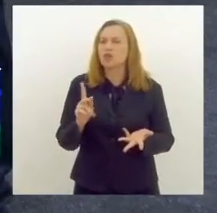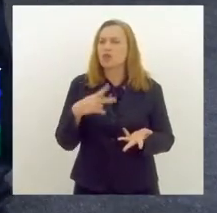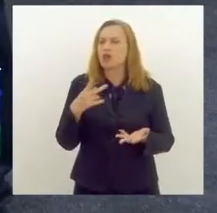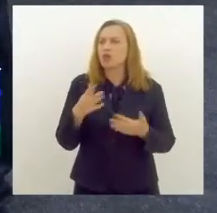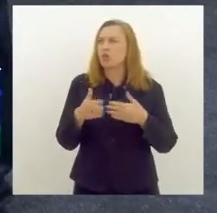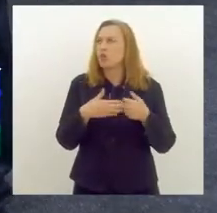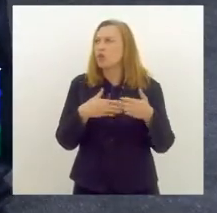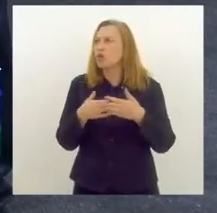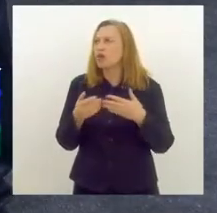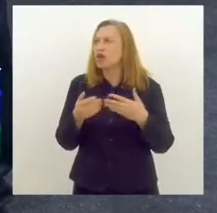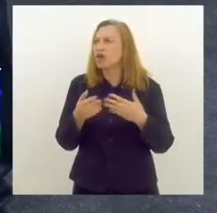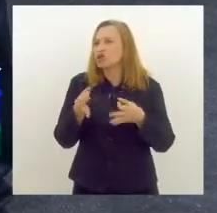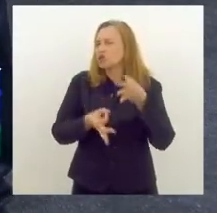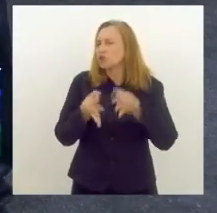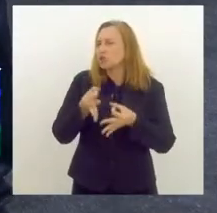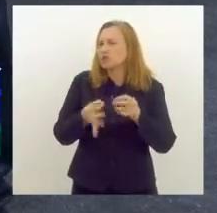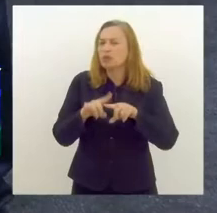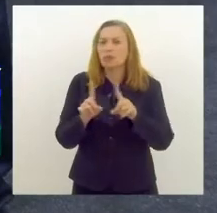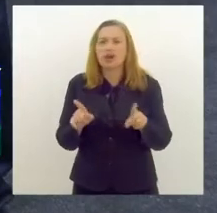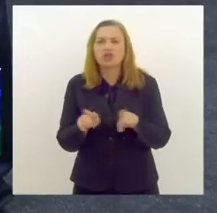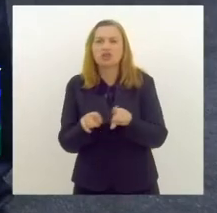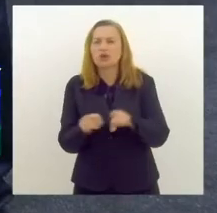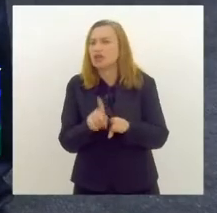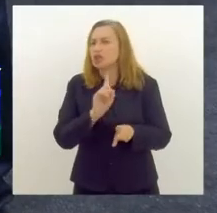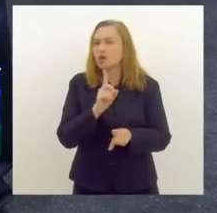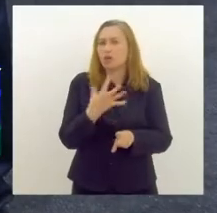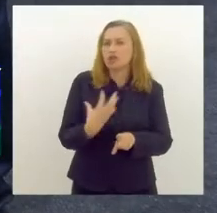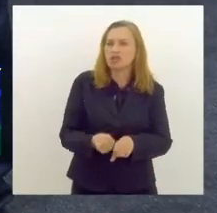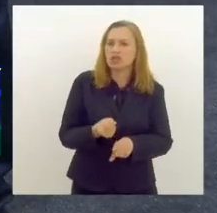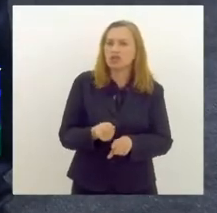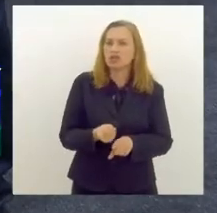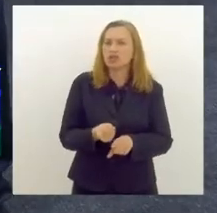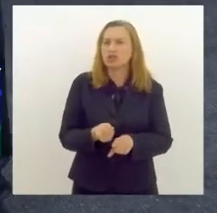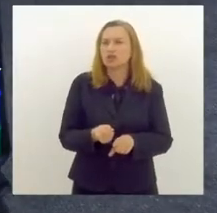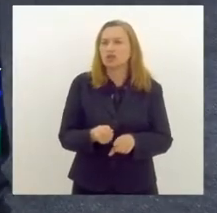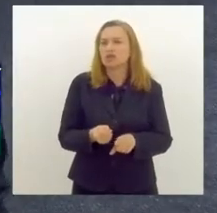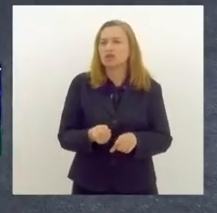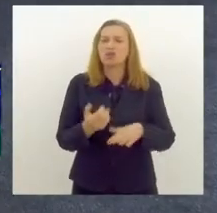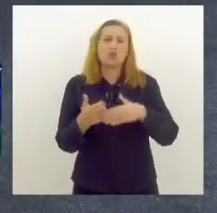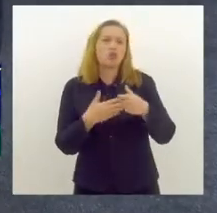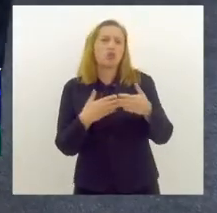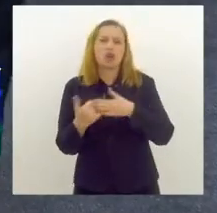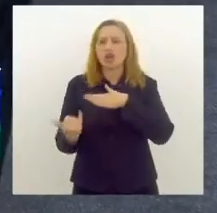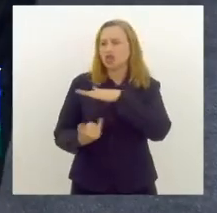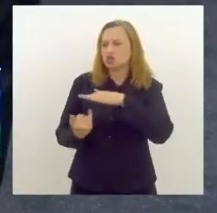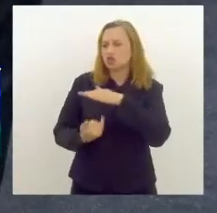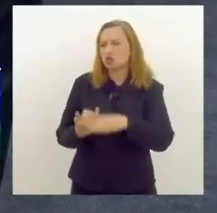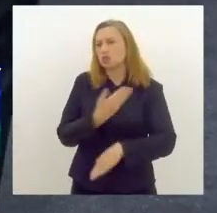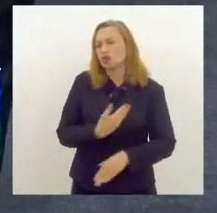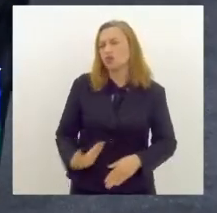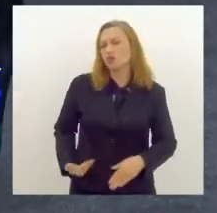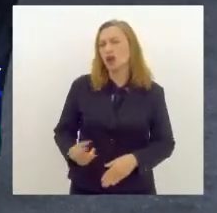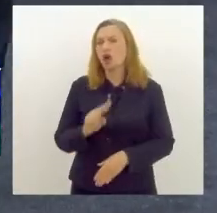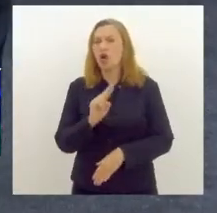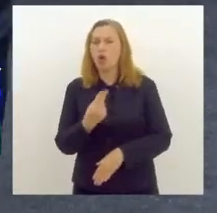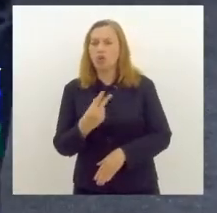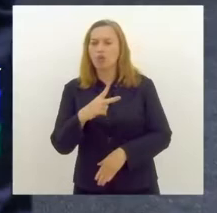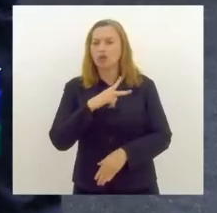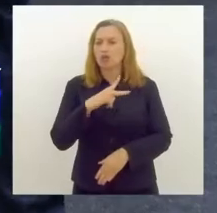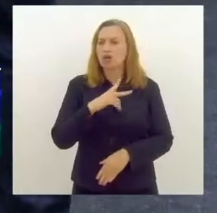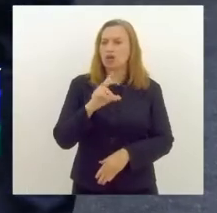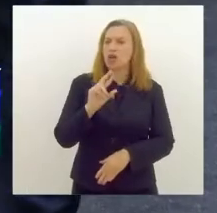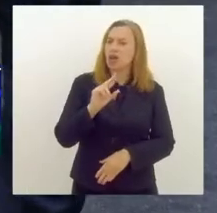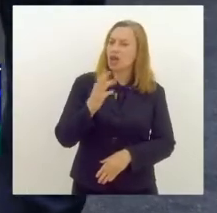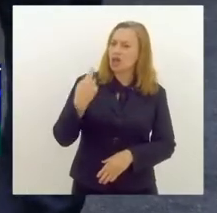qualquer pré-julgamento, mas também não aceitamos que possa haver, por parte de qualquer instituição, pública ou privada, religiosa ou